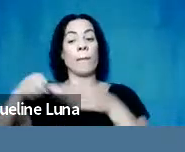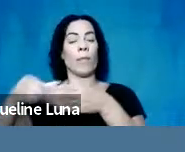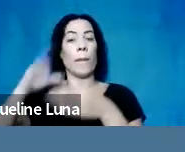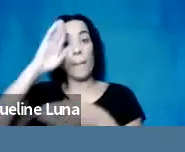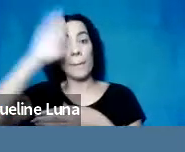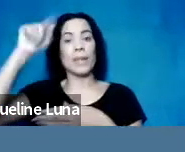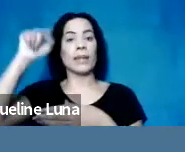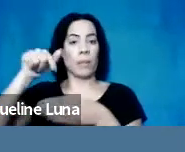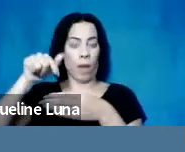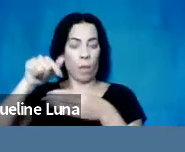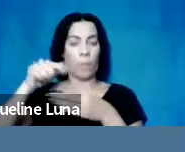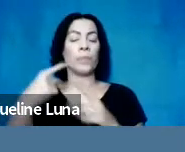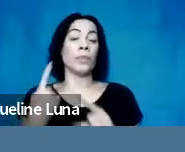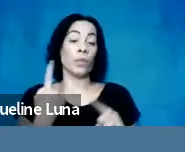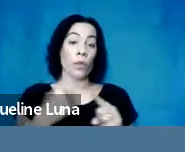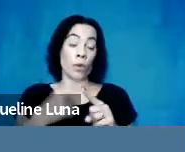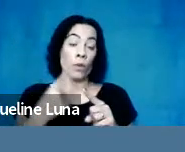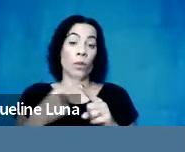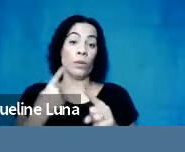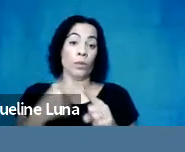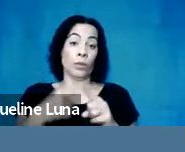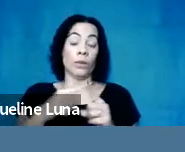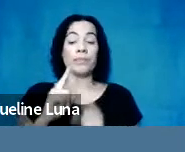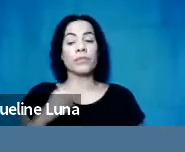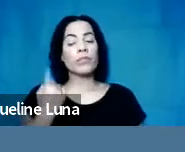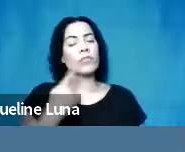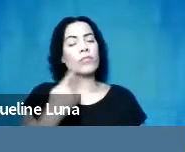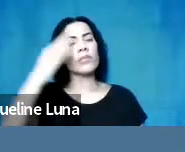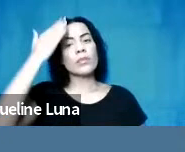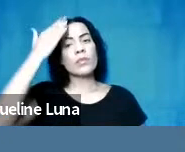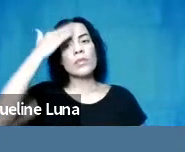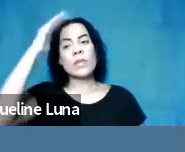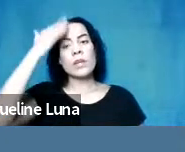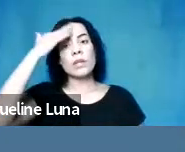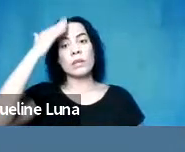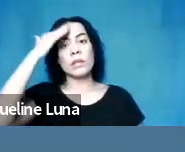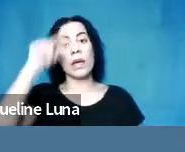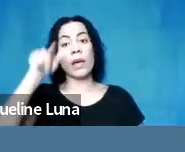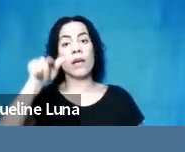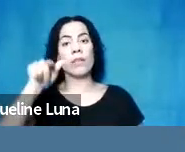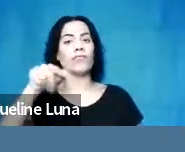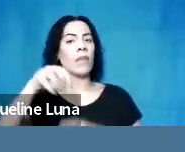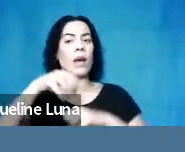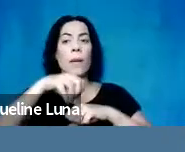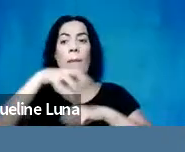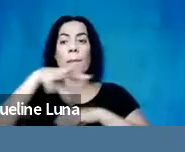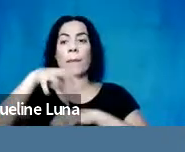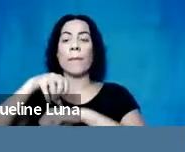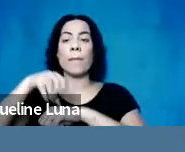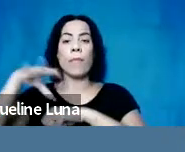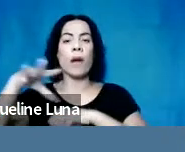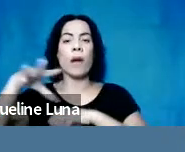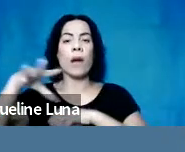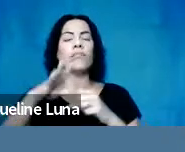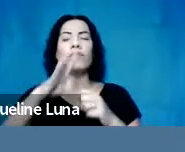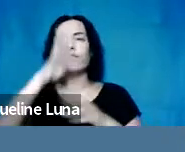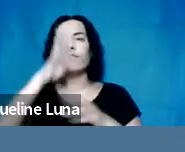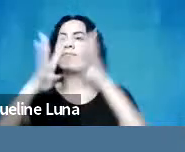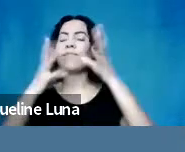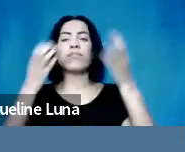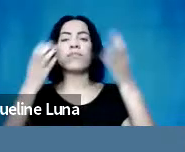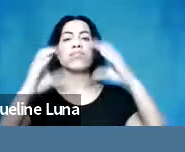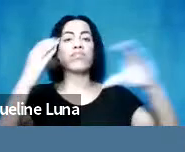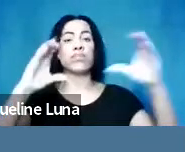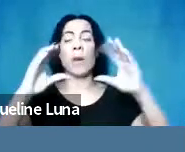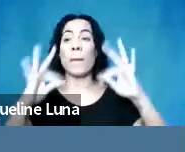especificamente, porque a gente entendeu que as mensagens aleatórias, as mensagens